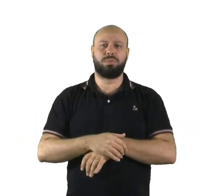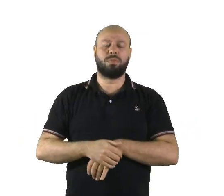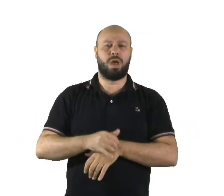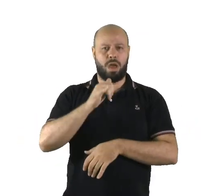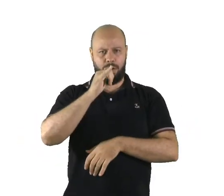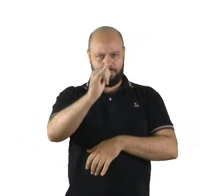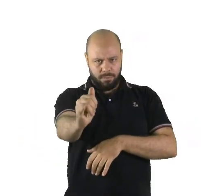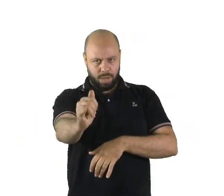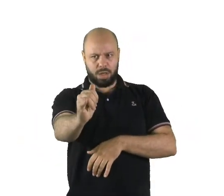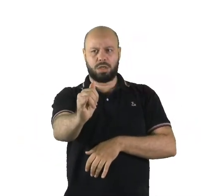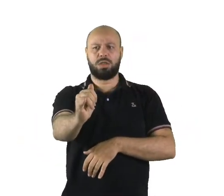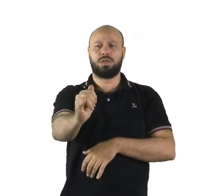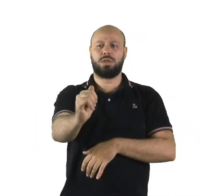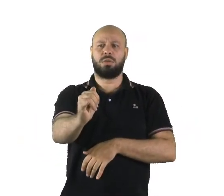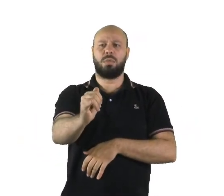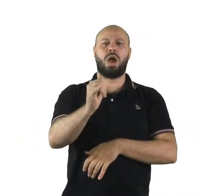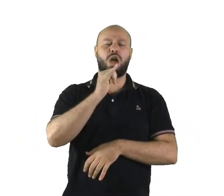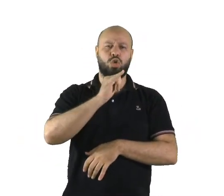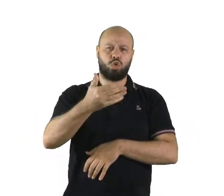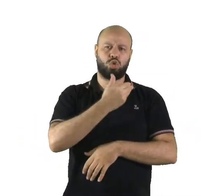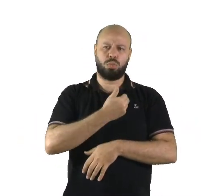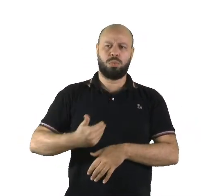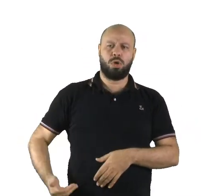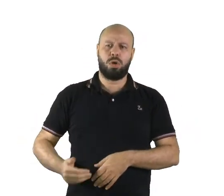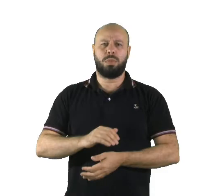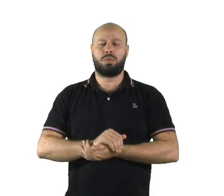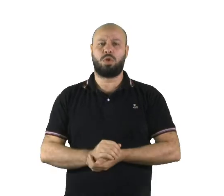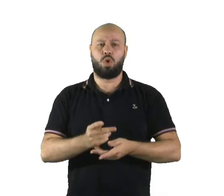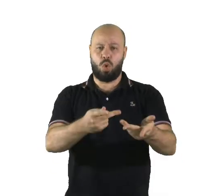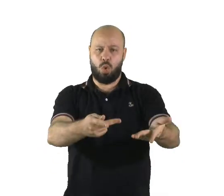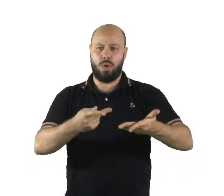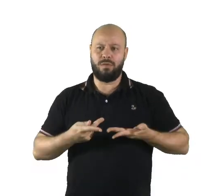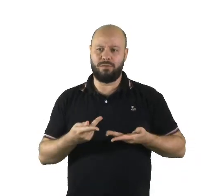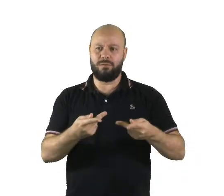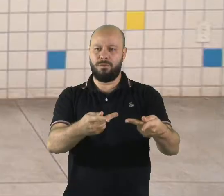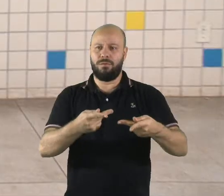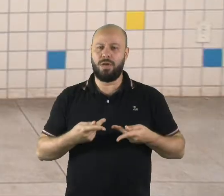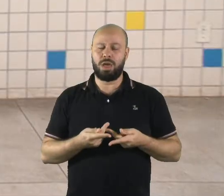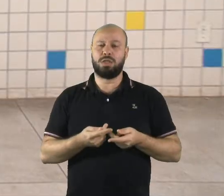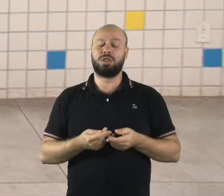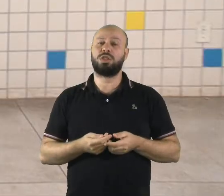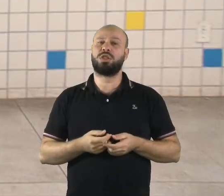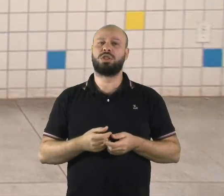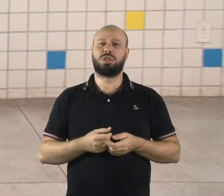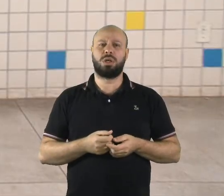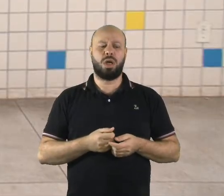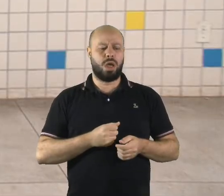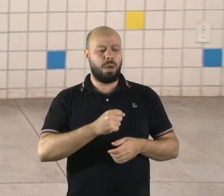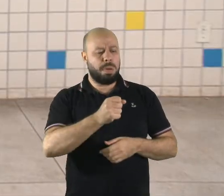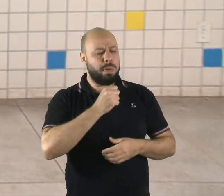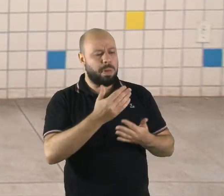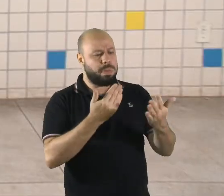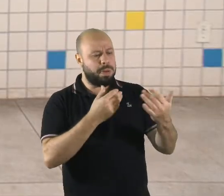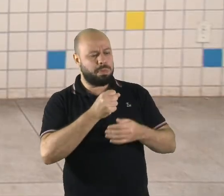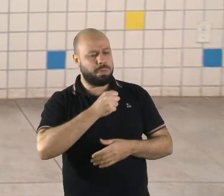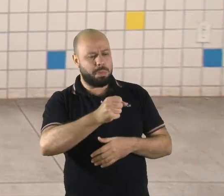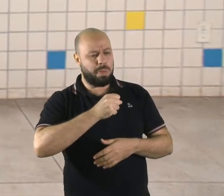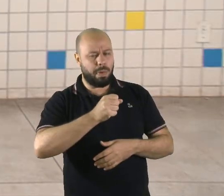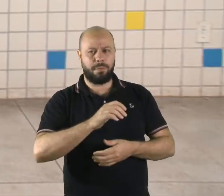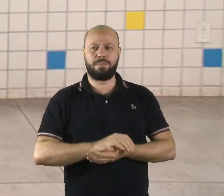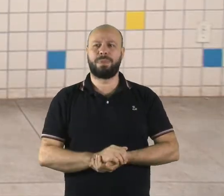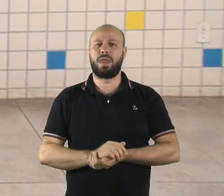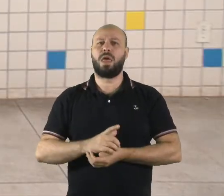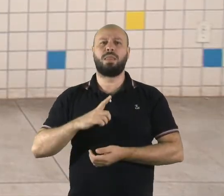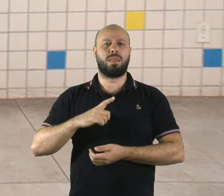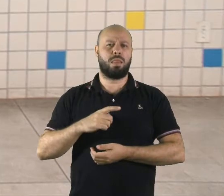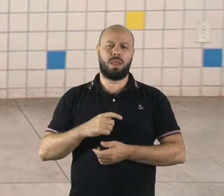avisos, anúncios públicos, convites e entrevistas. Há também outros lugares em que